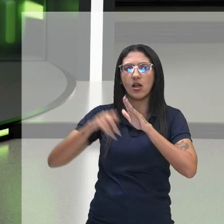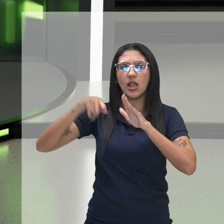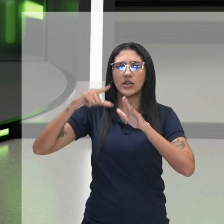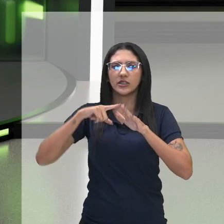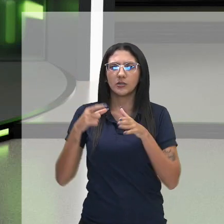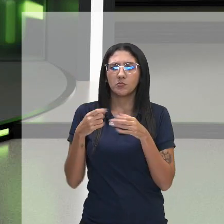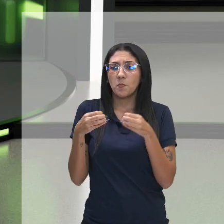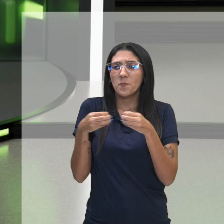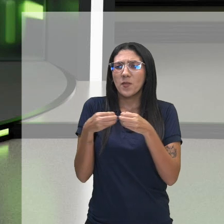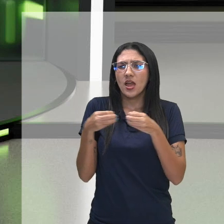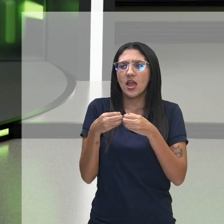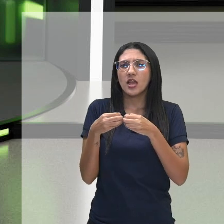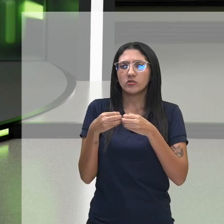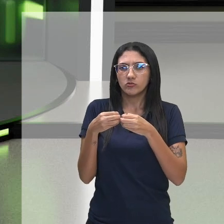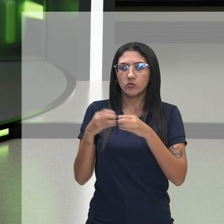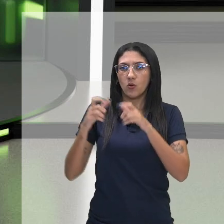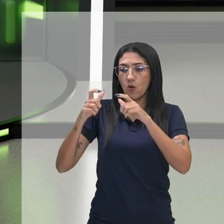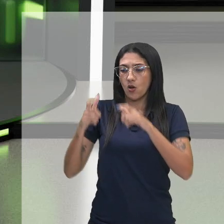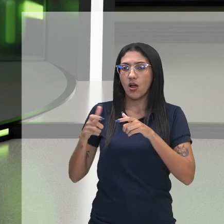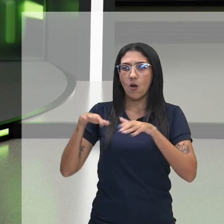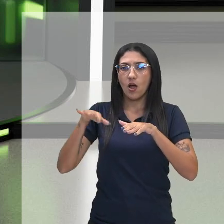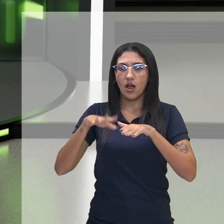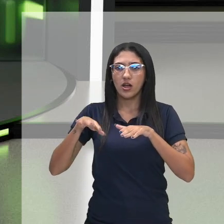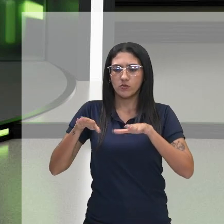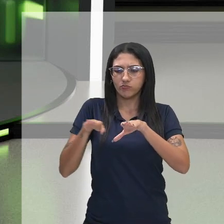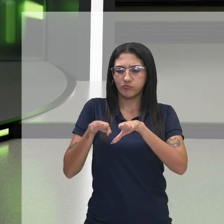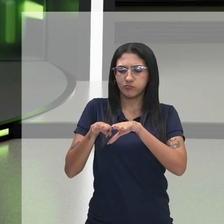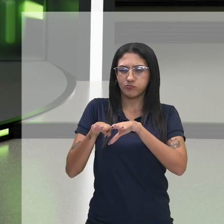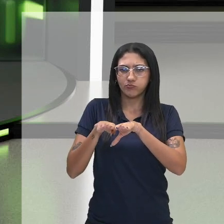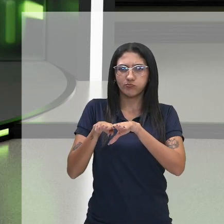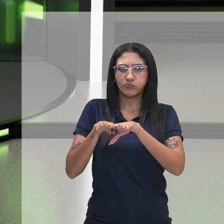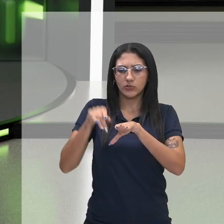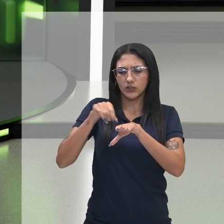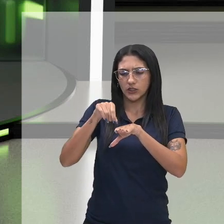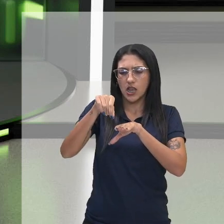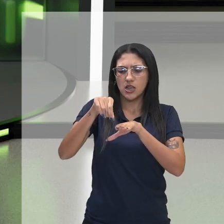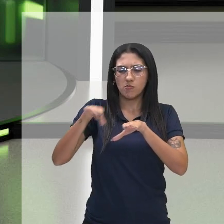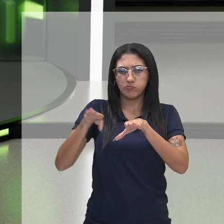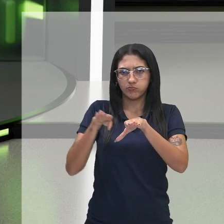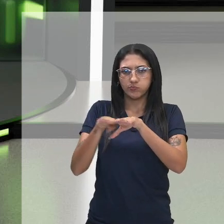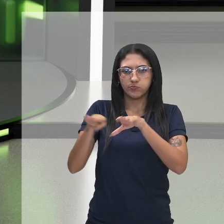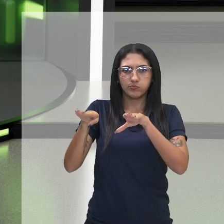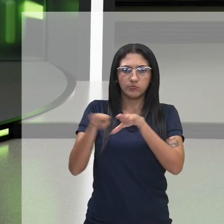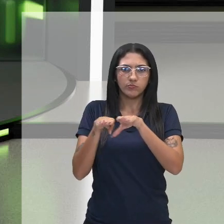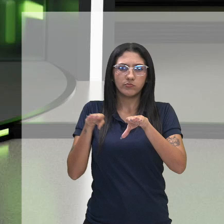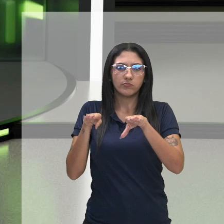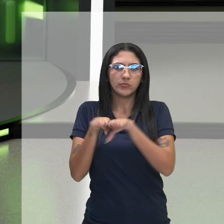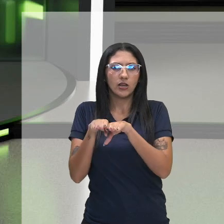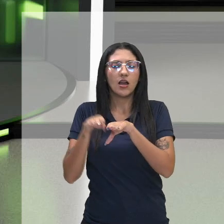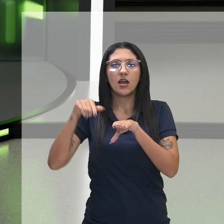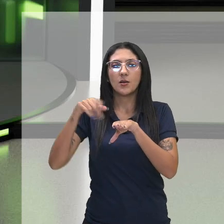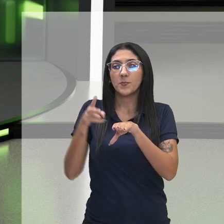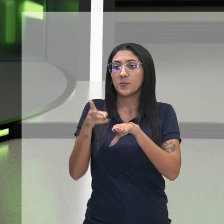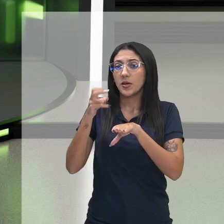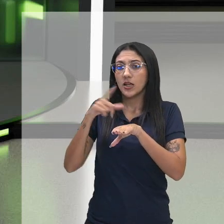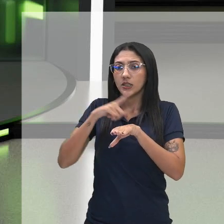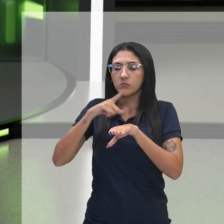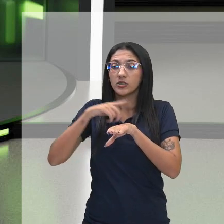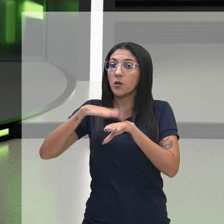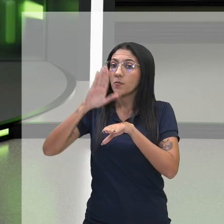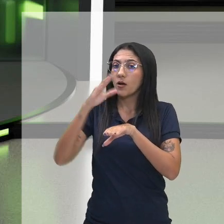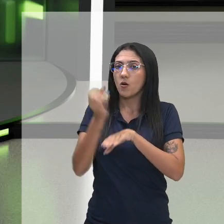ó, onde tem uma placa próxima a outra, né? Nessa linha ali entre uma placa e outra, a gente observa uma